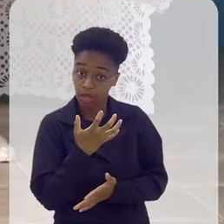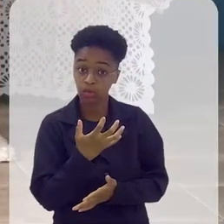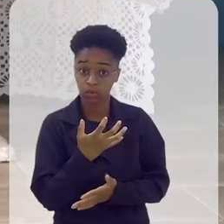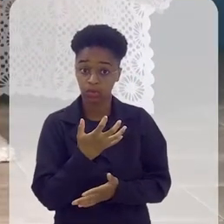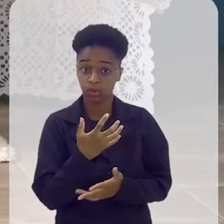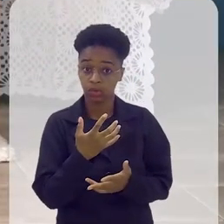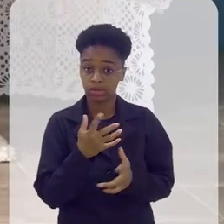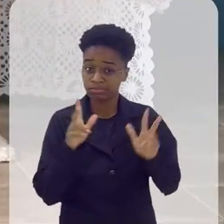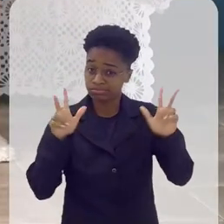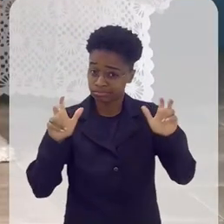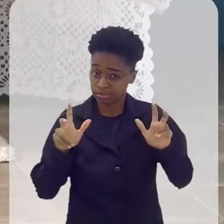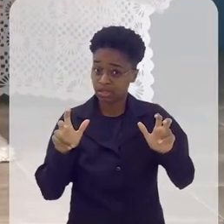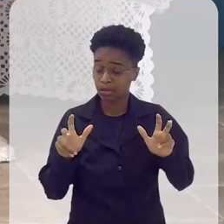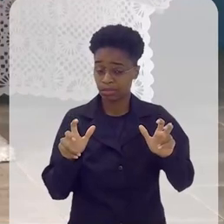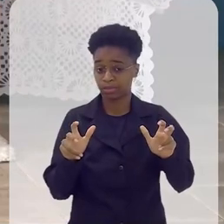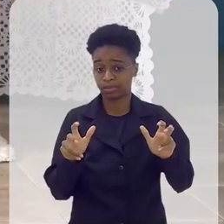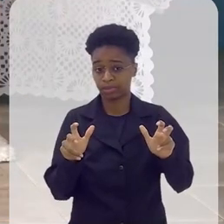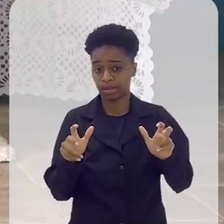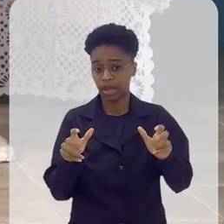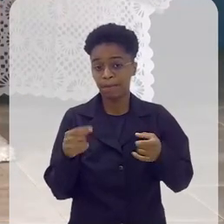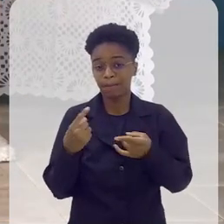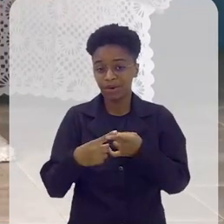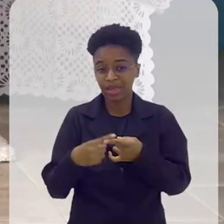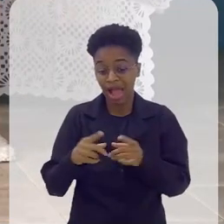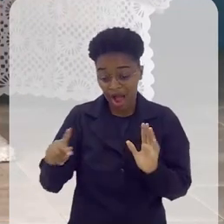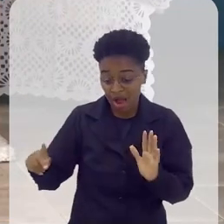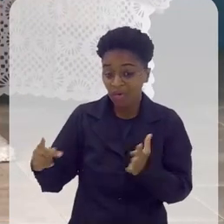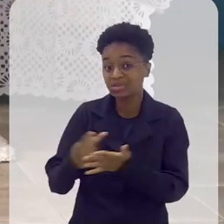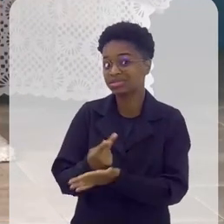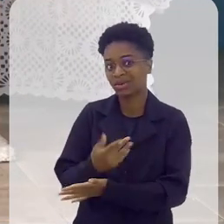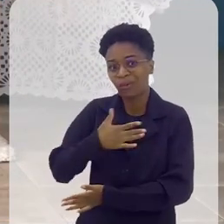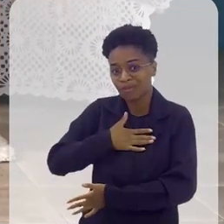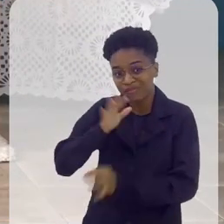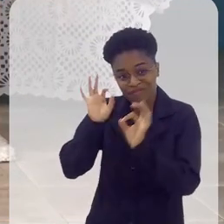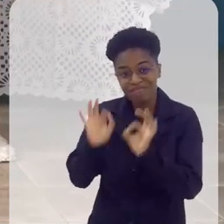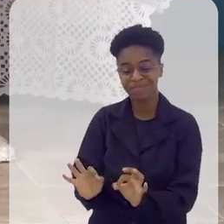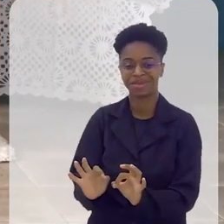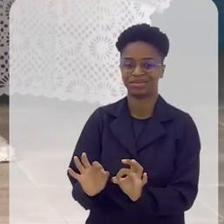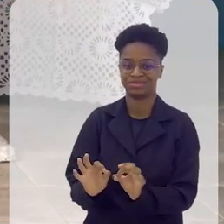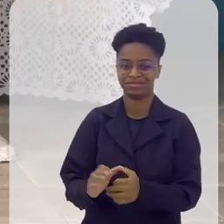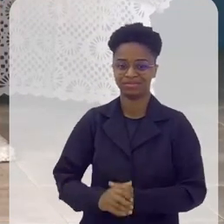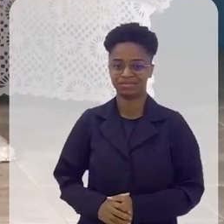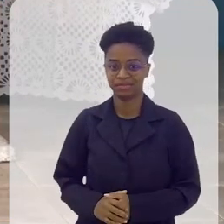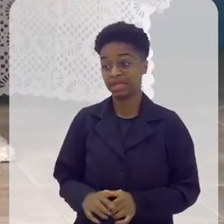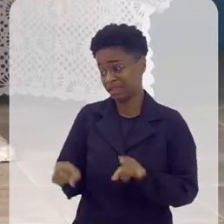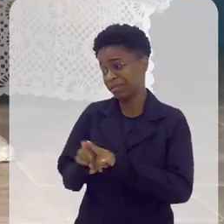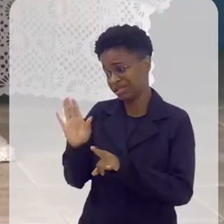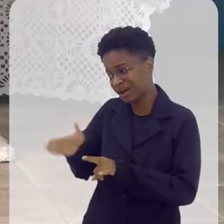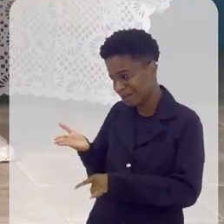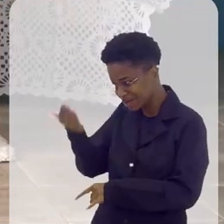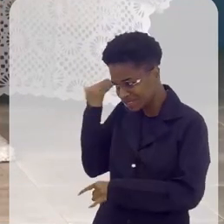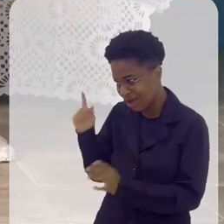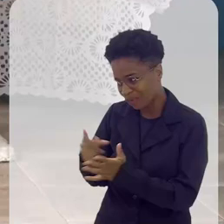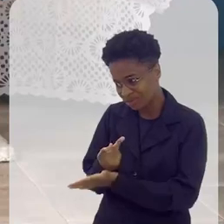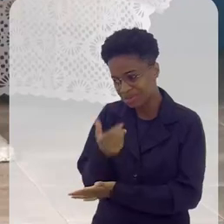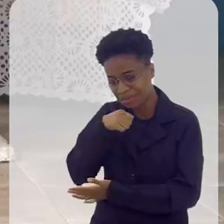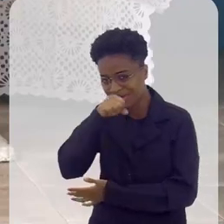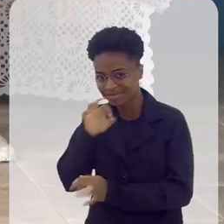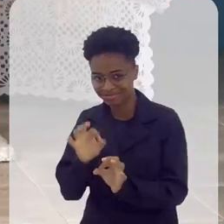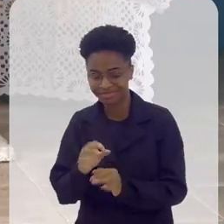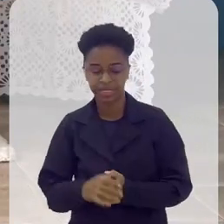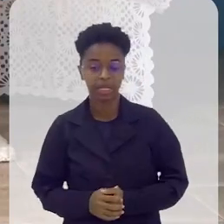sério seria aquele assunto, na verdade, aquilo estava acontecendo comigo de fato. E uma coisa que já tinha acontecido com